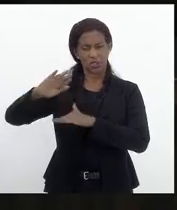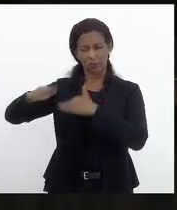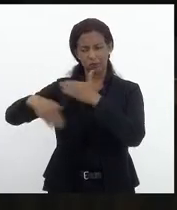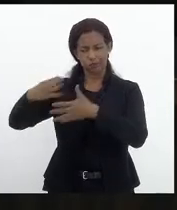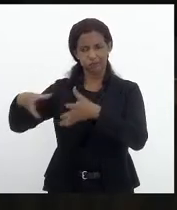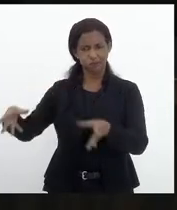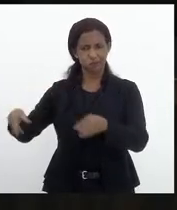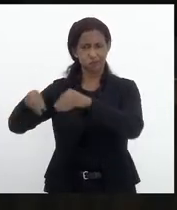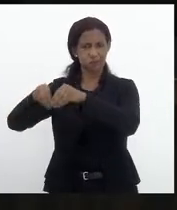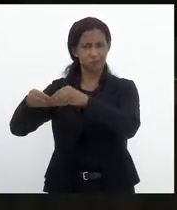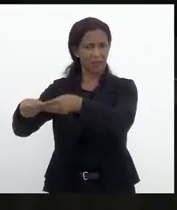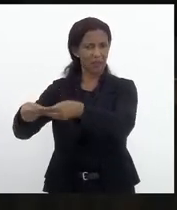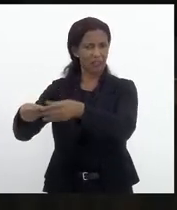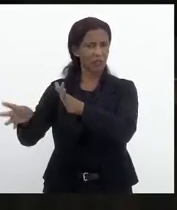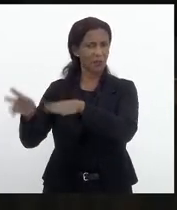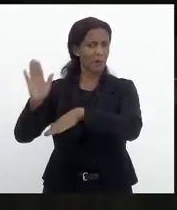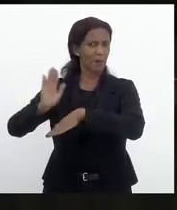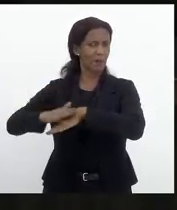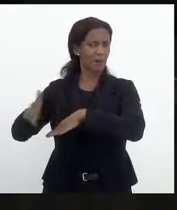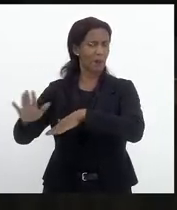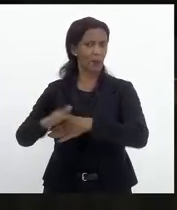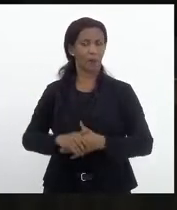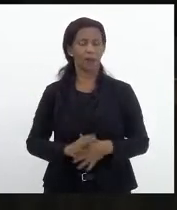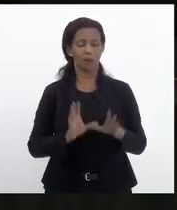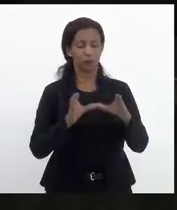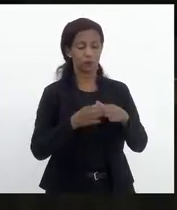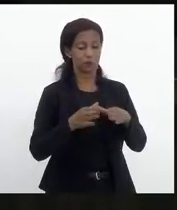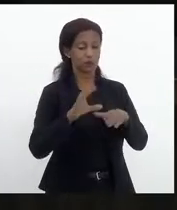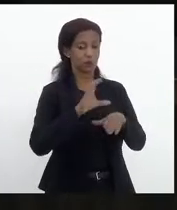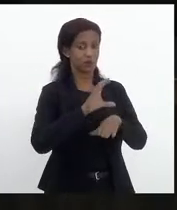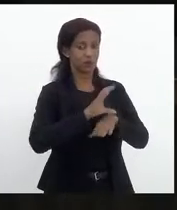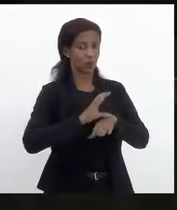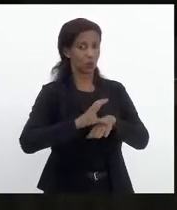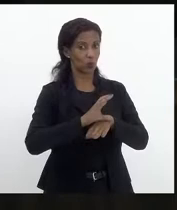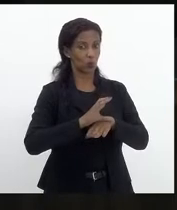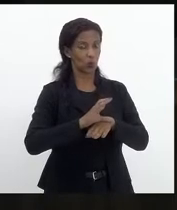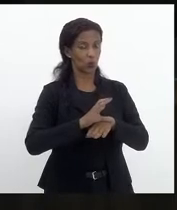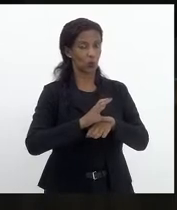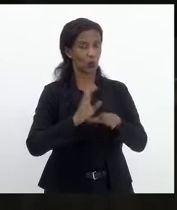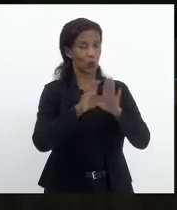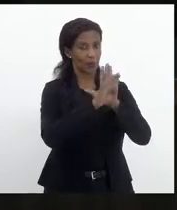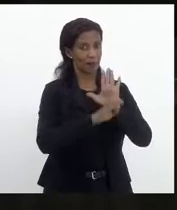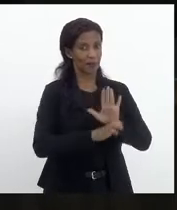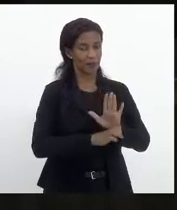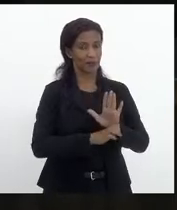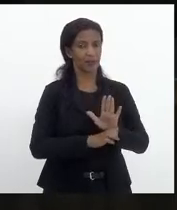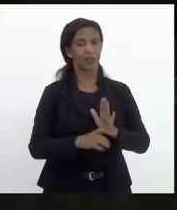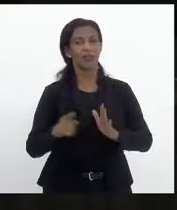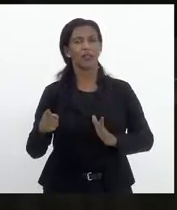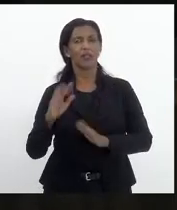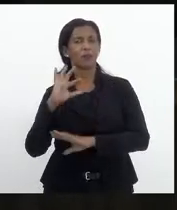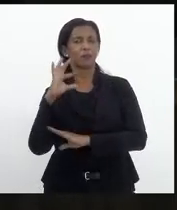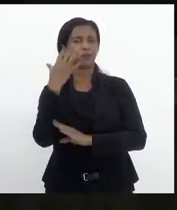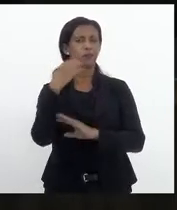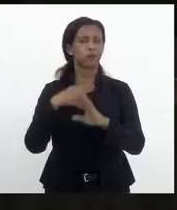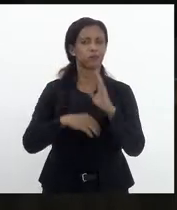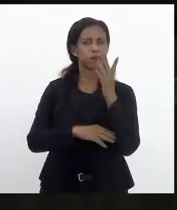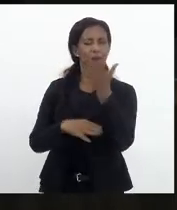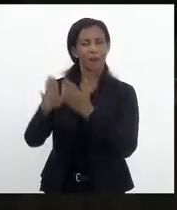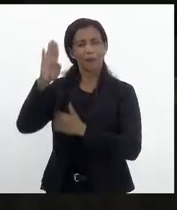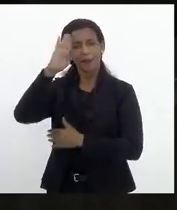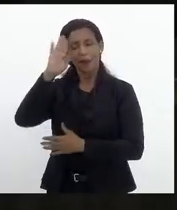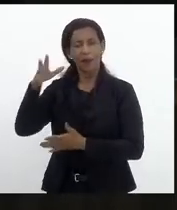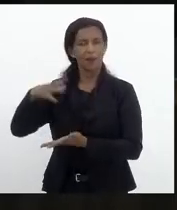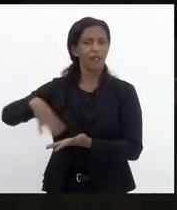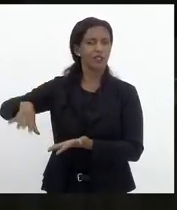-consumo. Pareceres das comissões de condição e justiça pela condicionalidade com emendas de defesa do meio ambiente favorável, de assuntos municipais e desenvolvimento